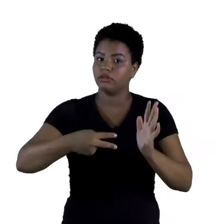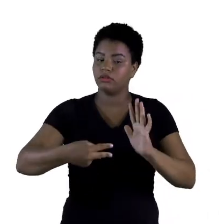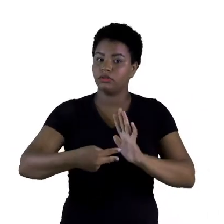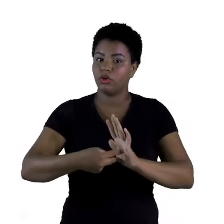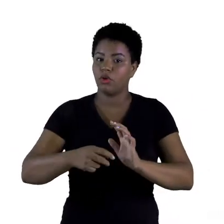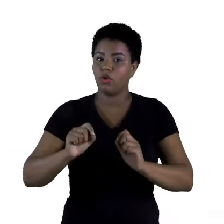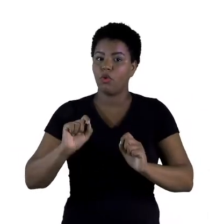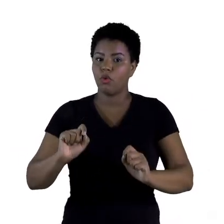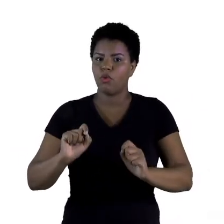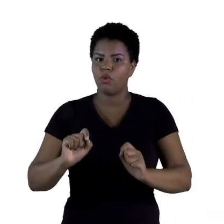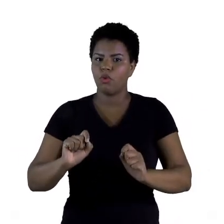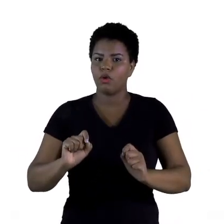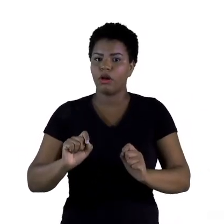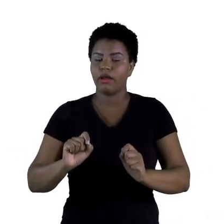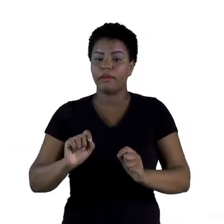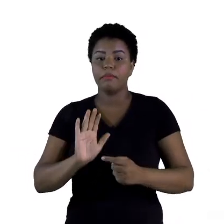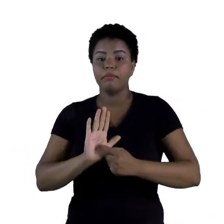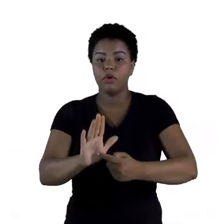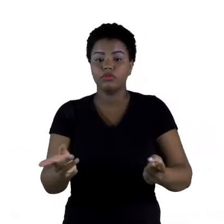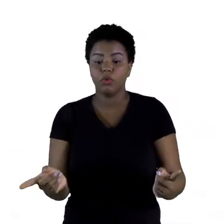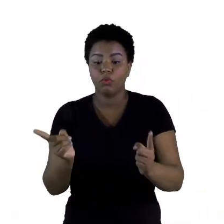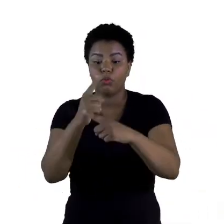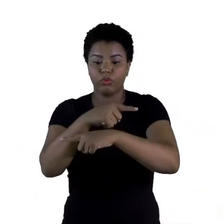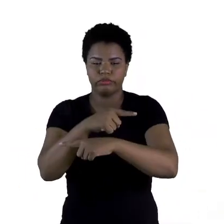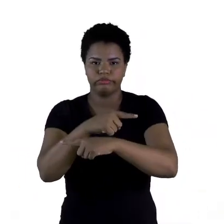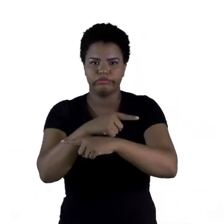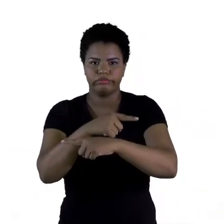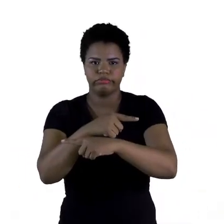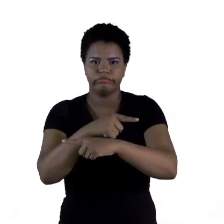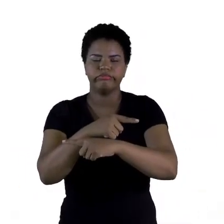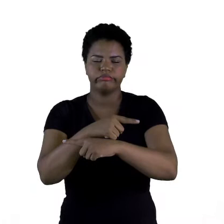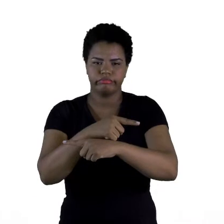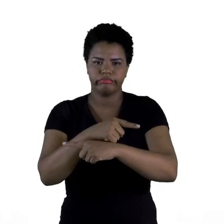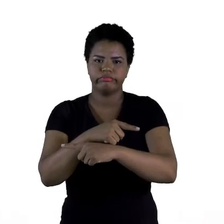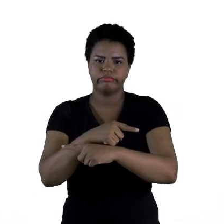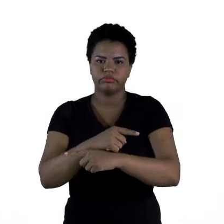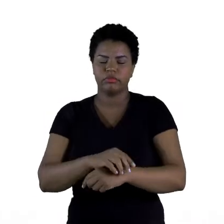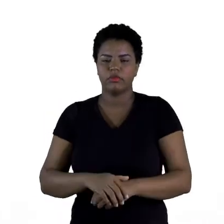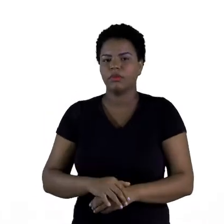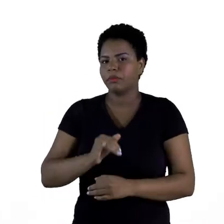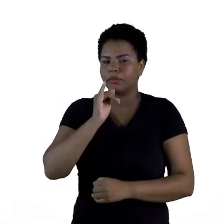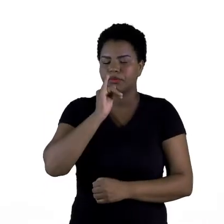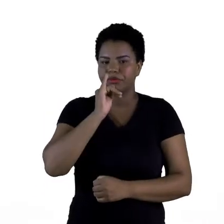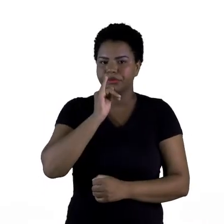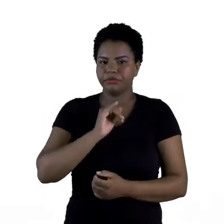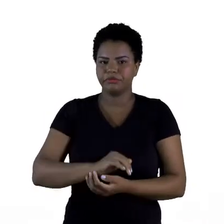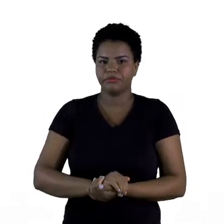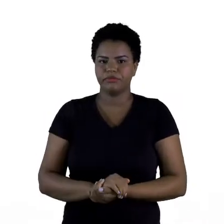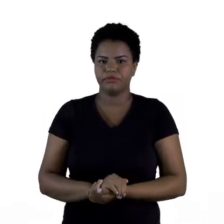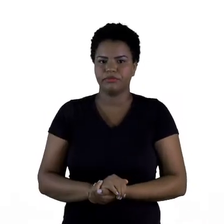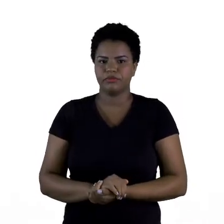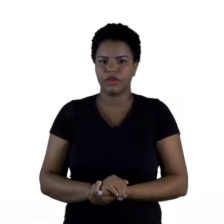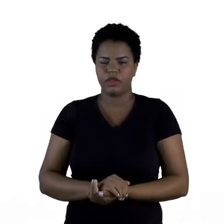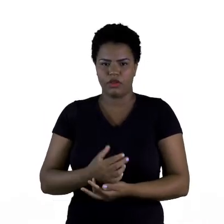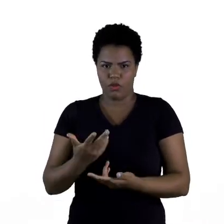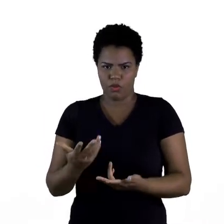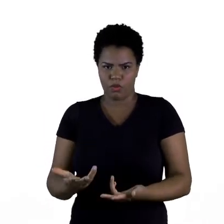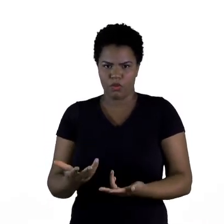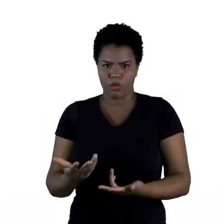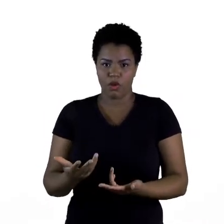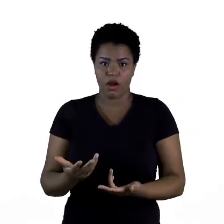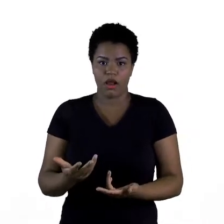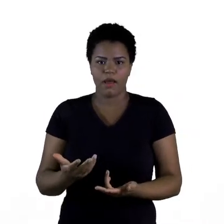expressar algo contrário, inverso, ou seja, relevar o que realmente